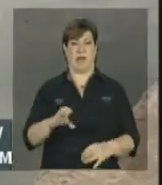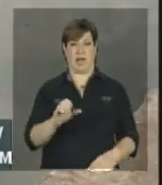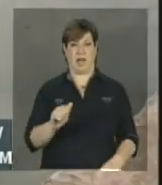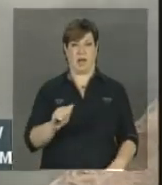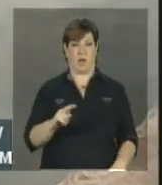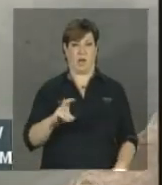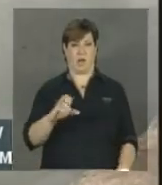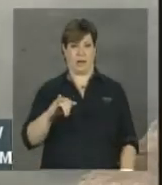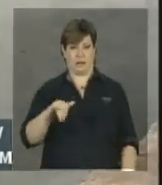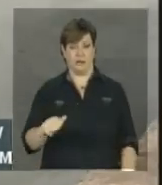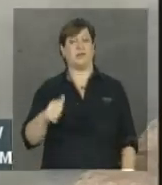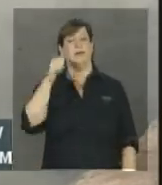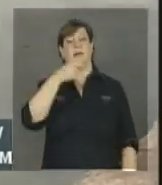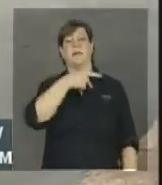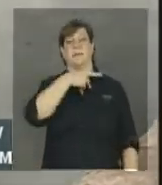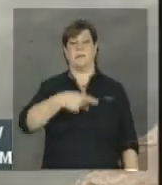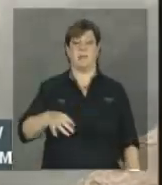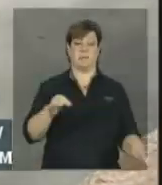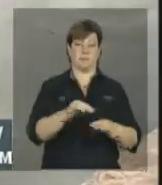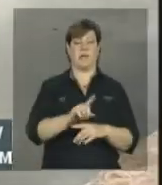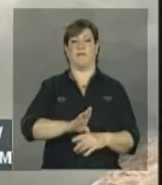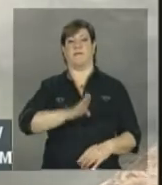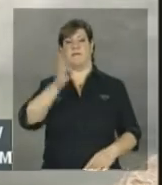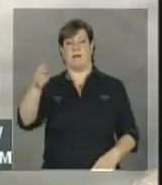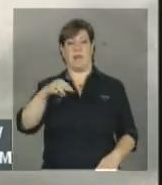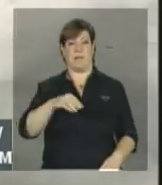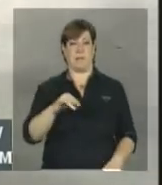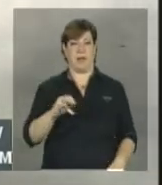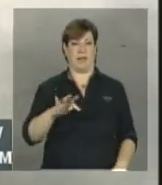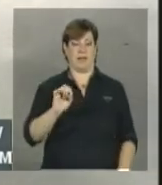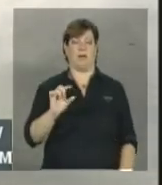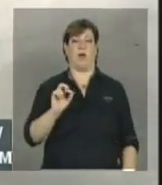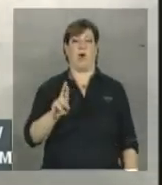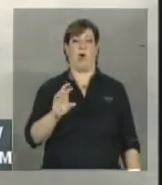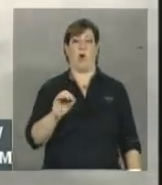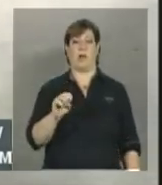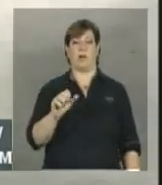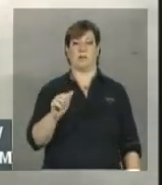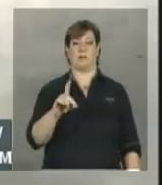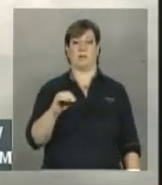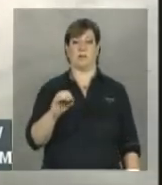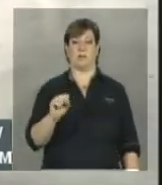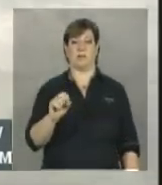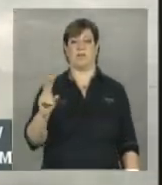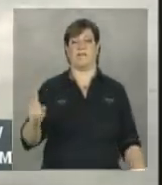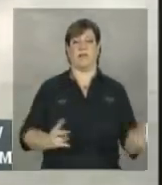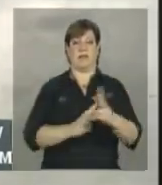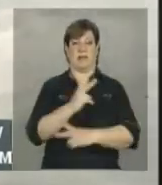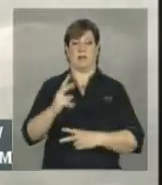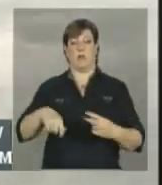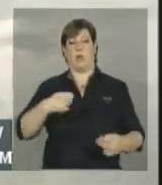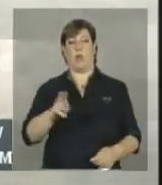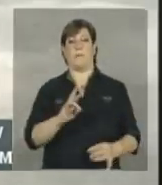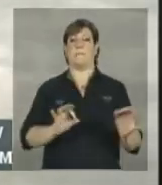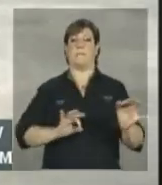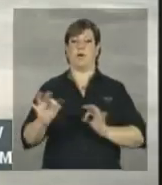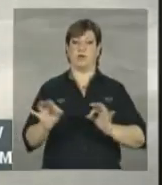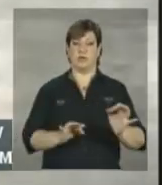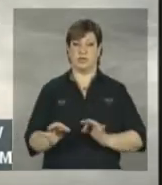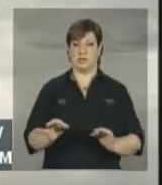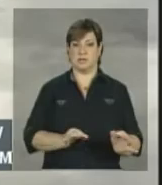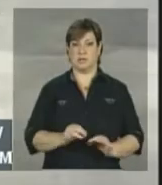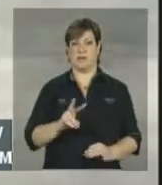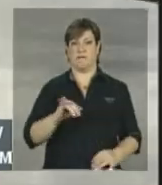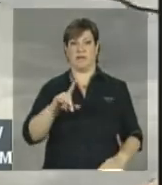a presidenta vai visitar o Mirante Rosa dos Ventos, do projeto Vila do Mar. E no bairro